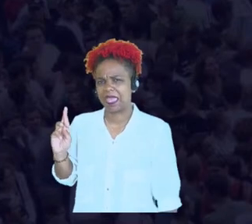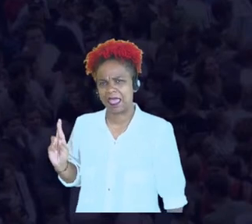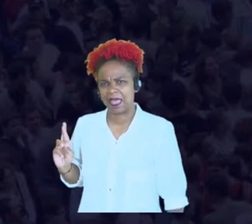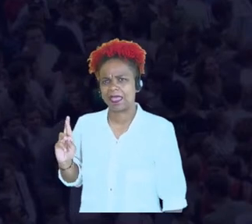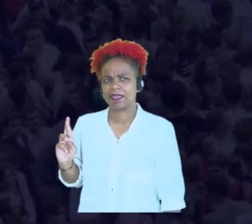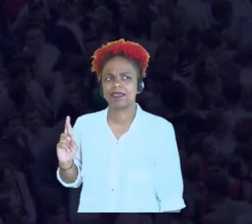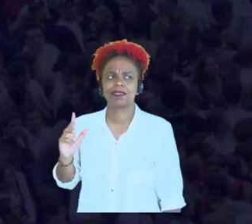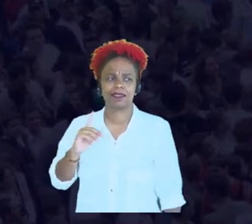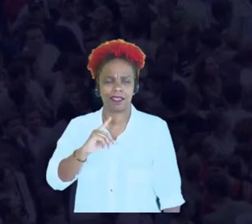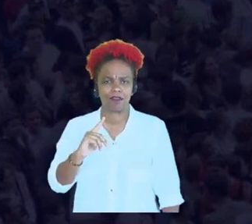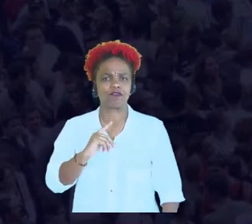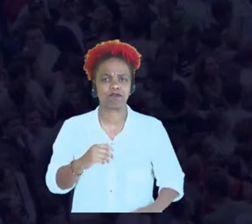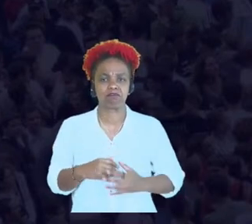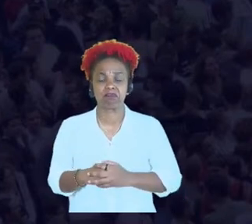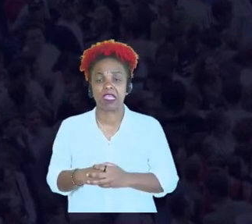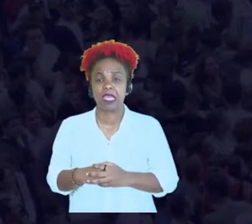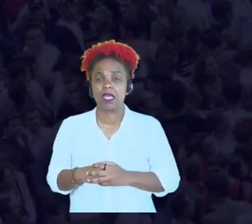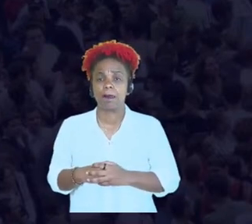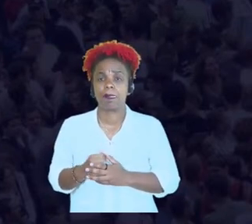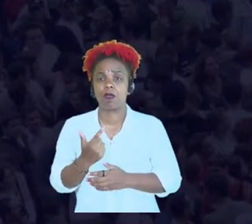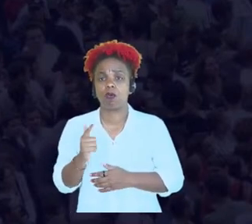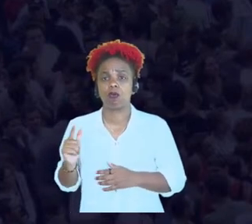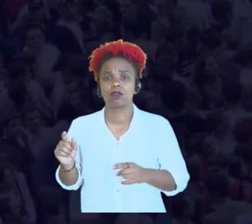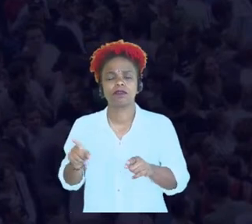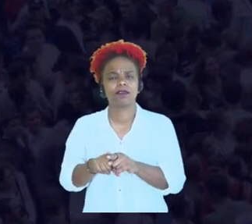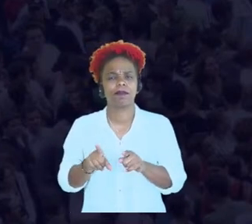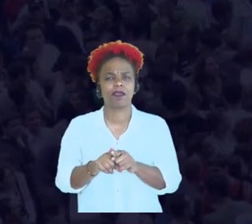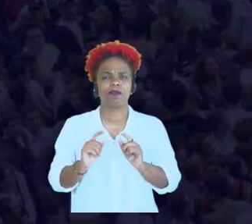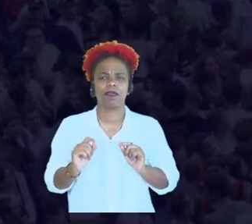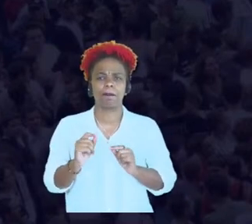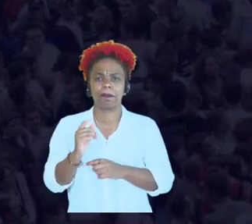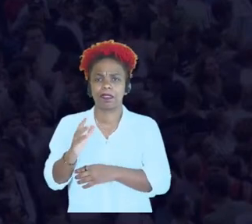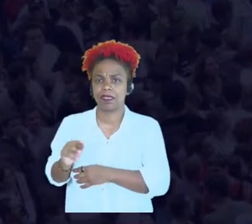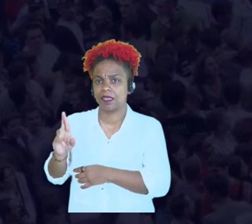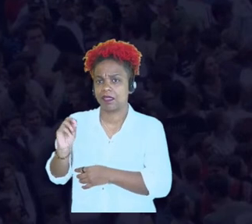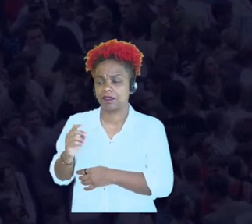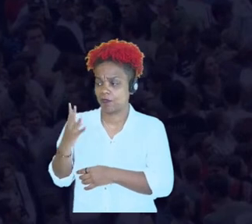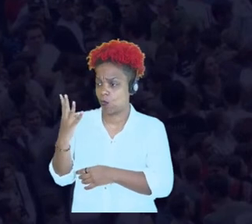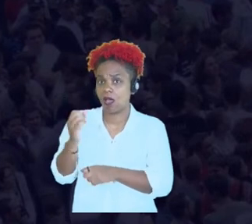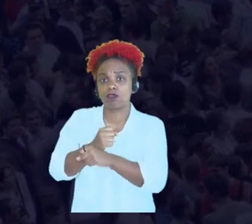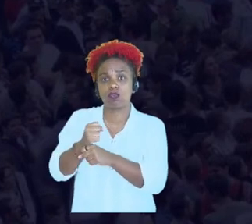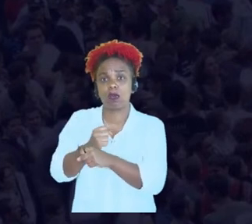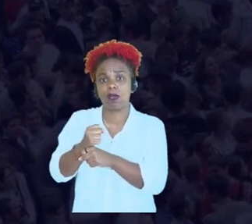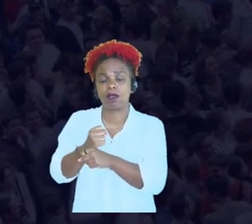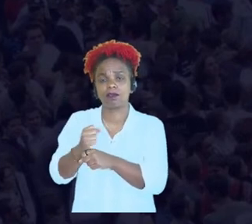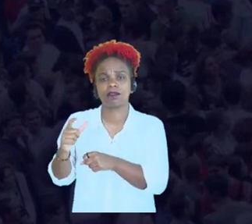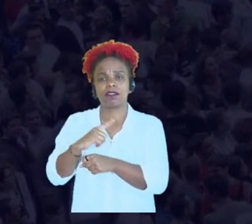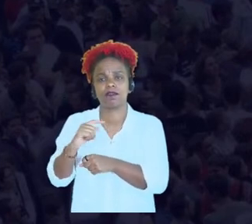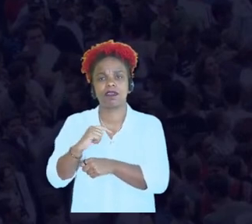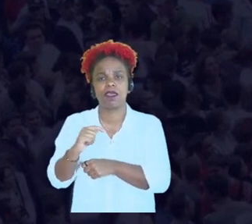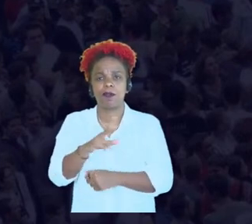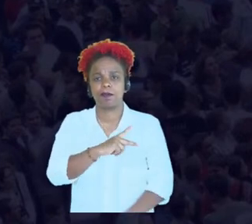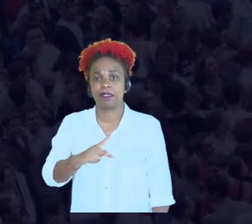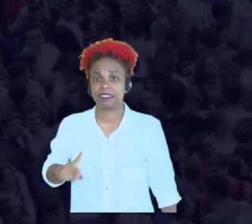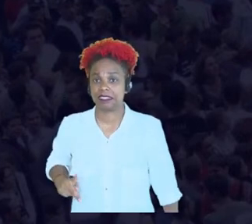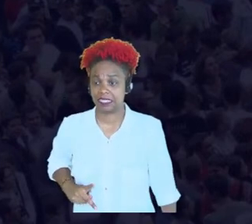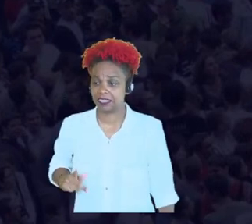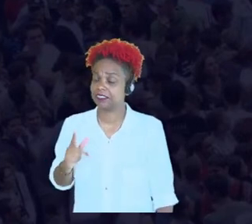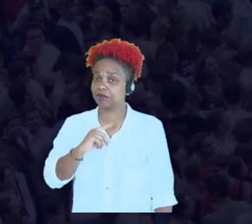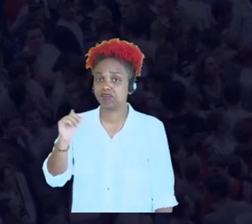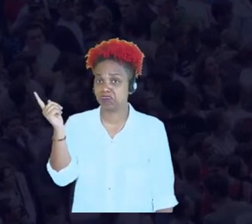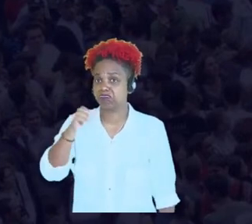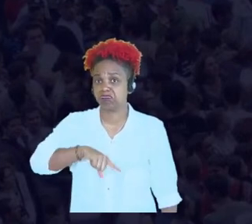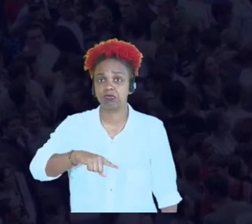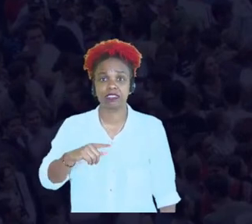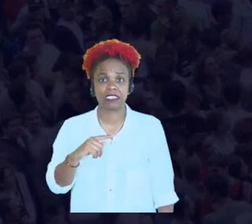e que evidentemente, ao longo desses 4 anos, recebeu o presidente da República nos seus quadros, que